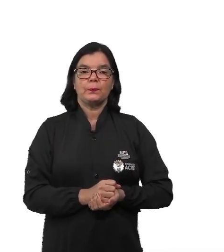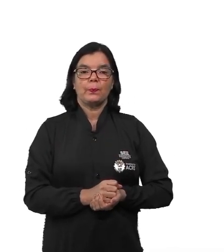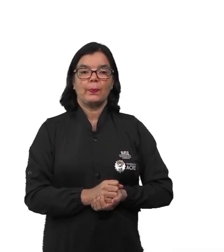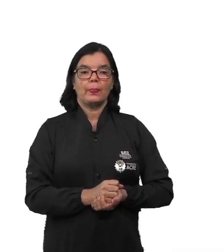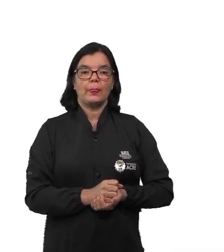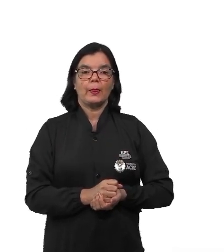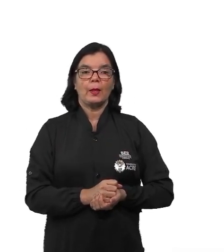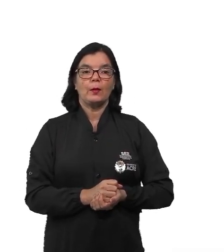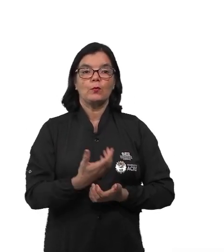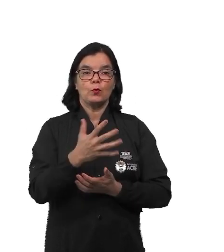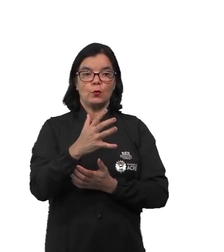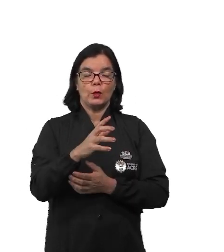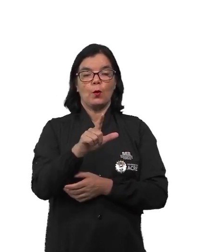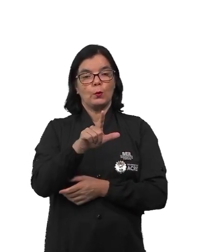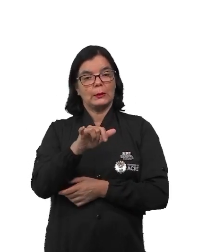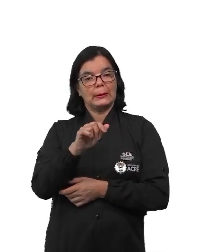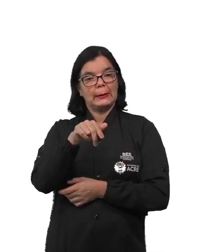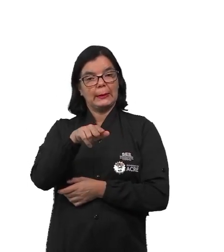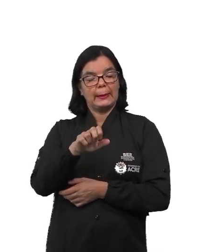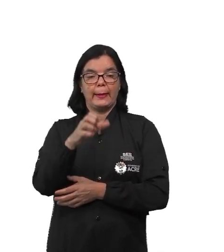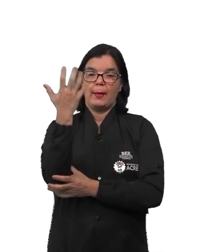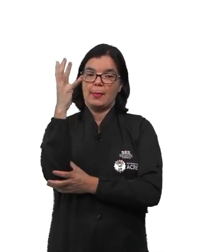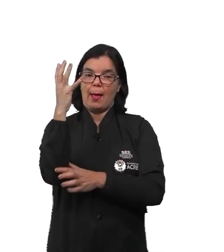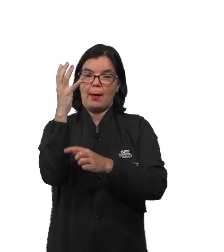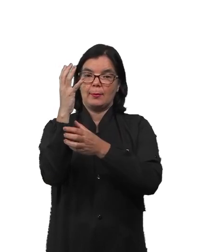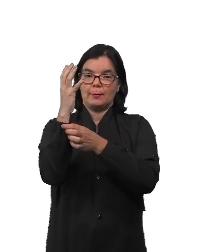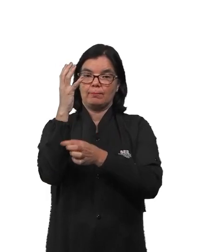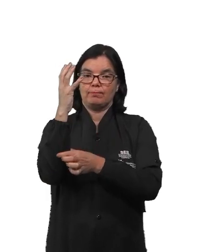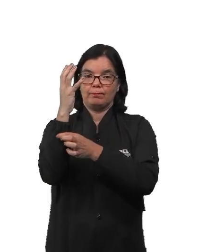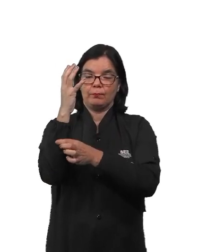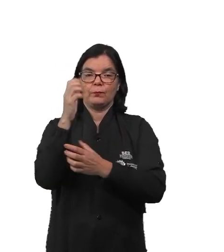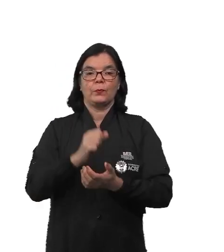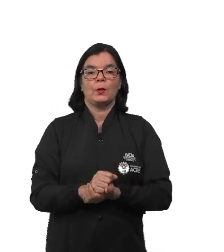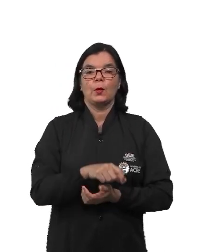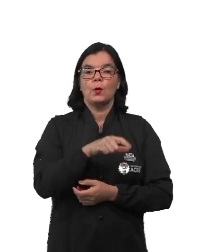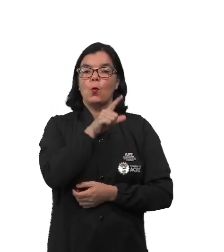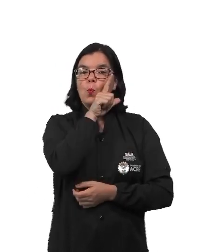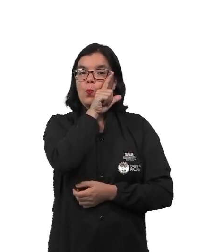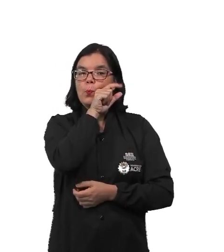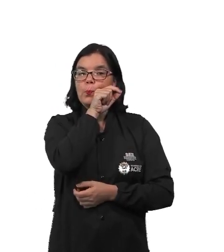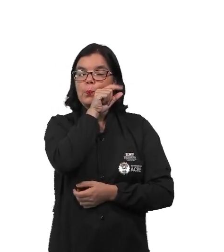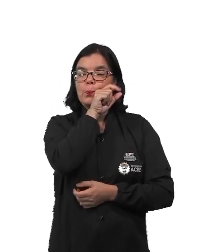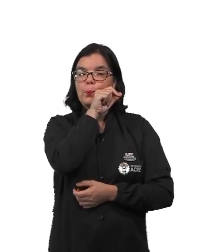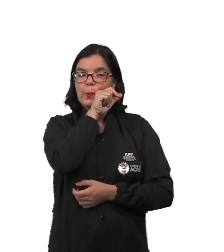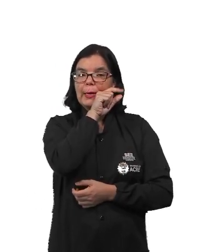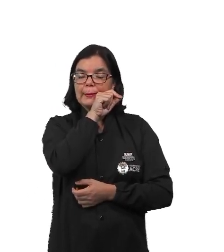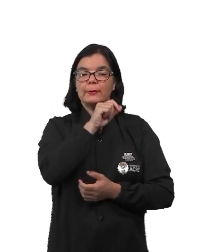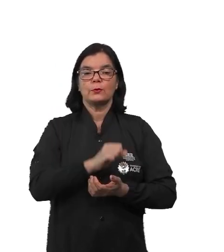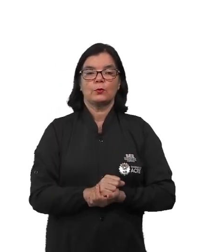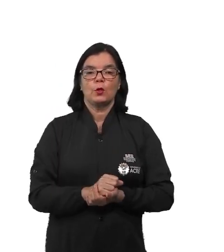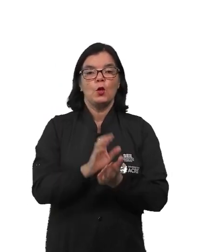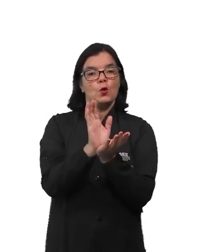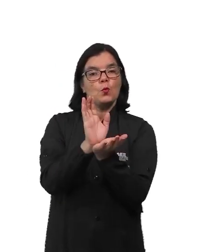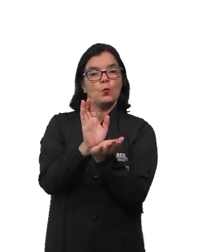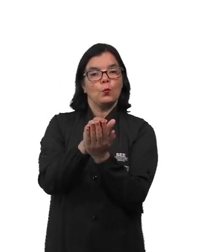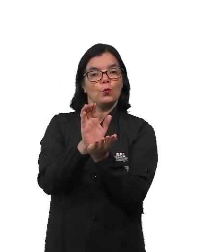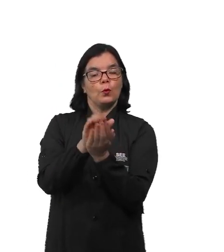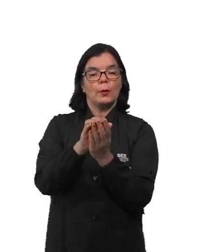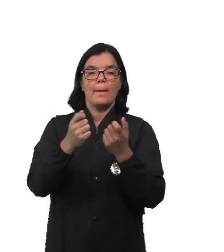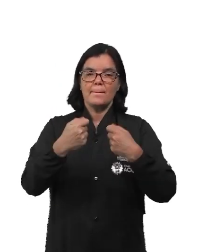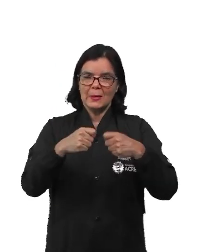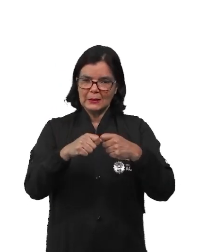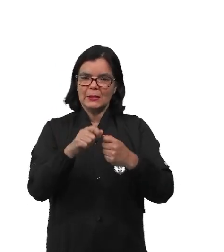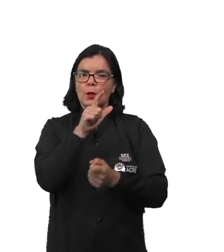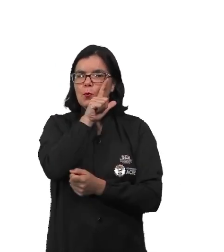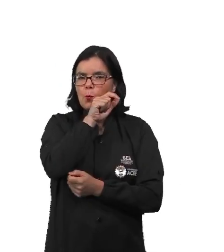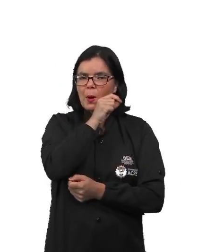Presos na árvore. E aqui, ó, o pássaro palito e o jacaré. O jacaré, ele precisa do pássaro para